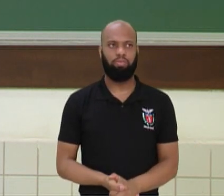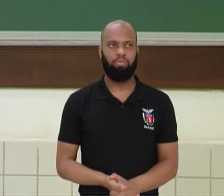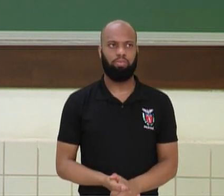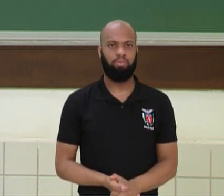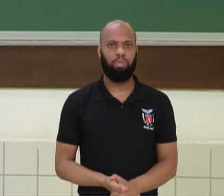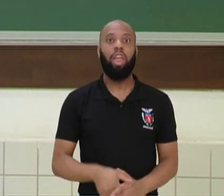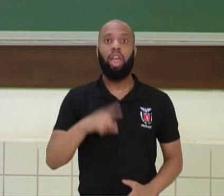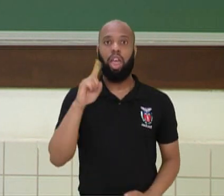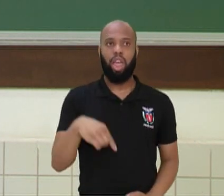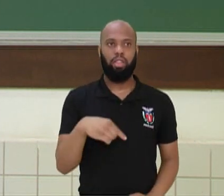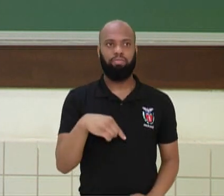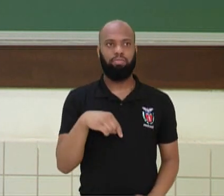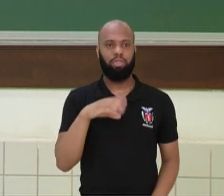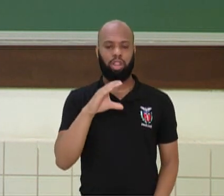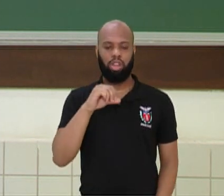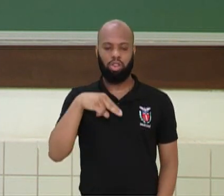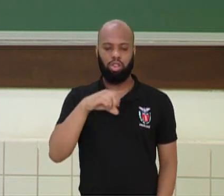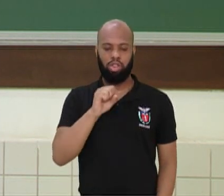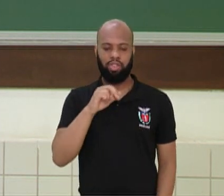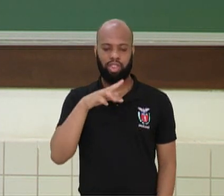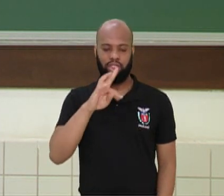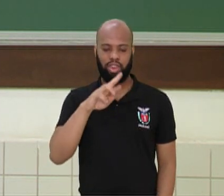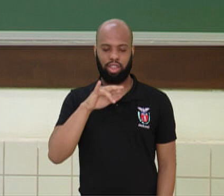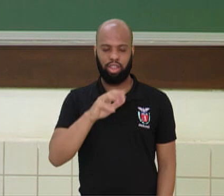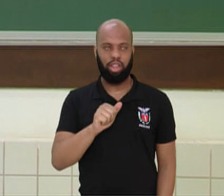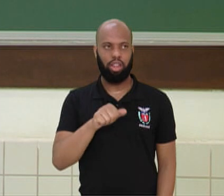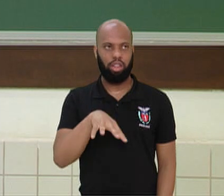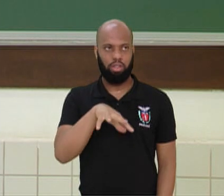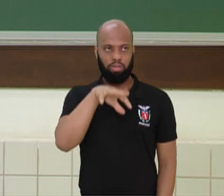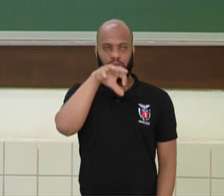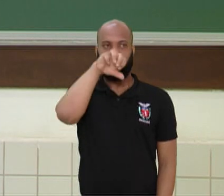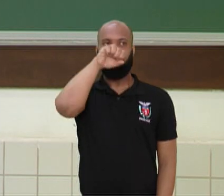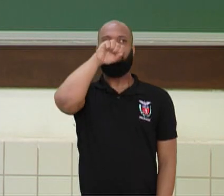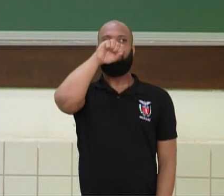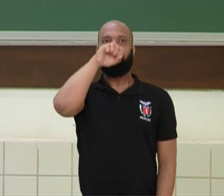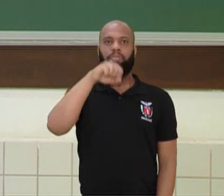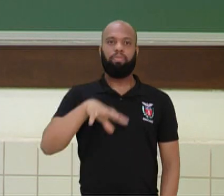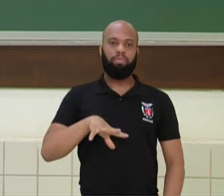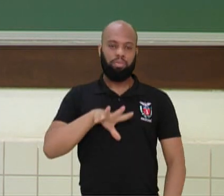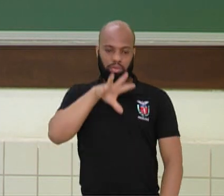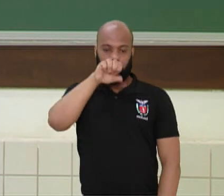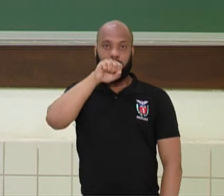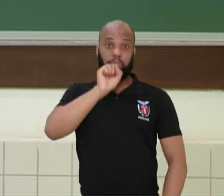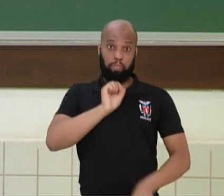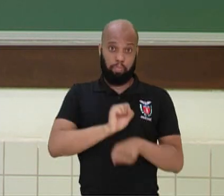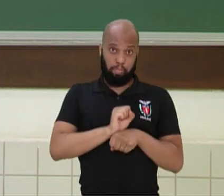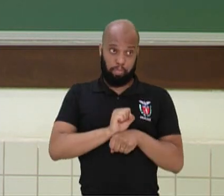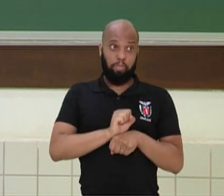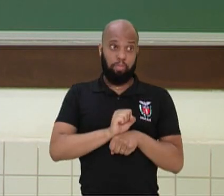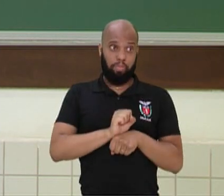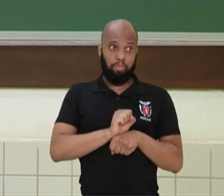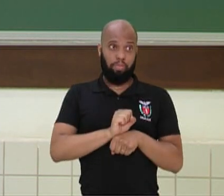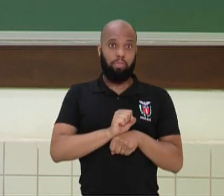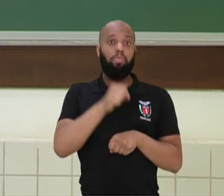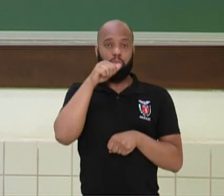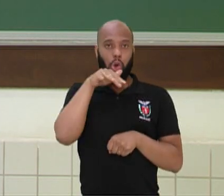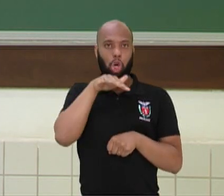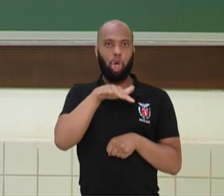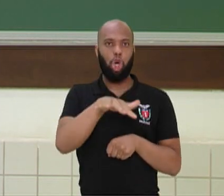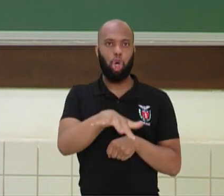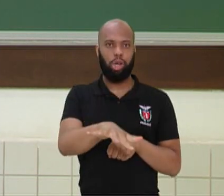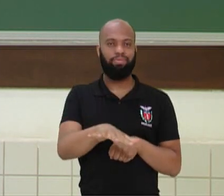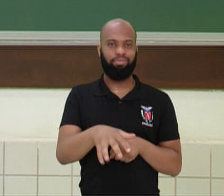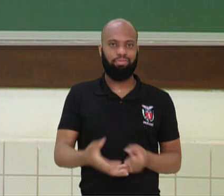então a fase concêntrica, eu vou inspirar, bloqueio a respiração e aí eu vou